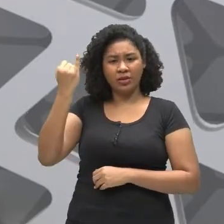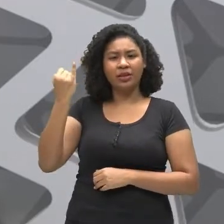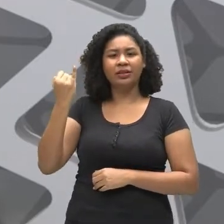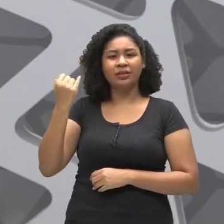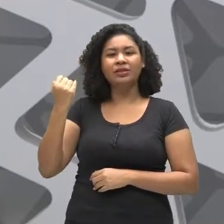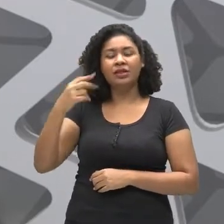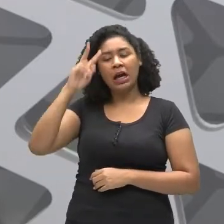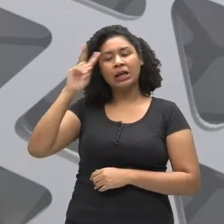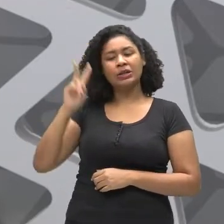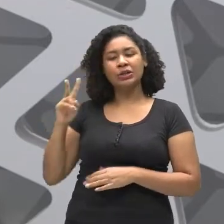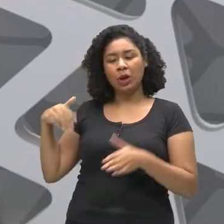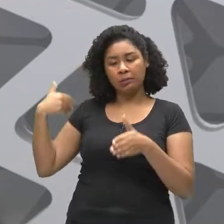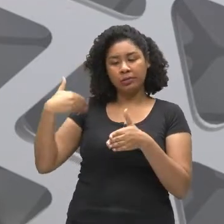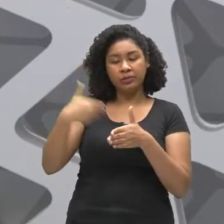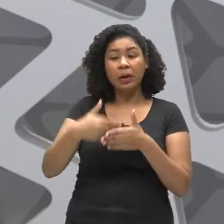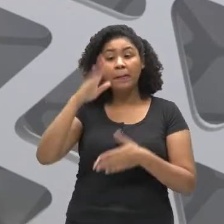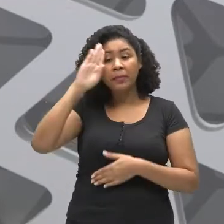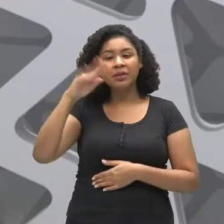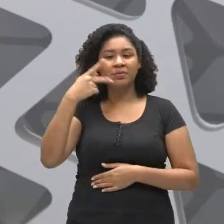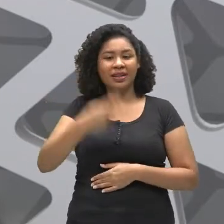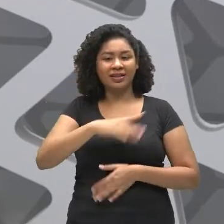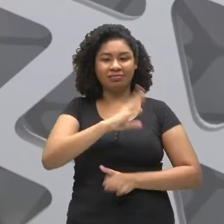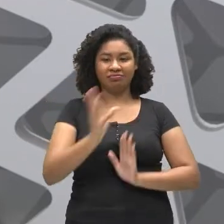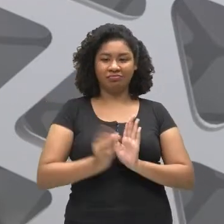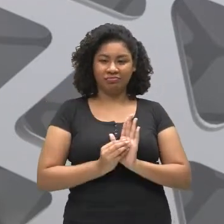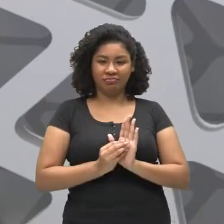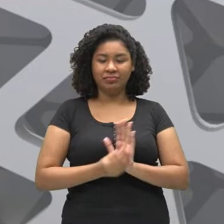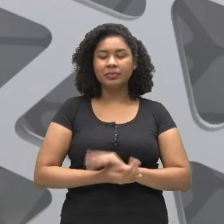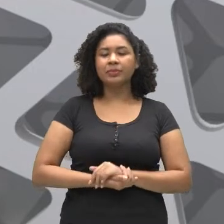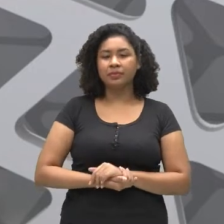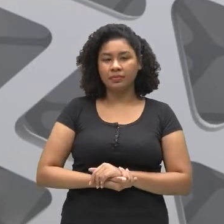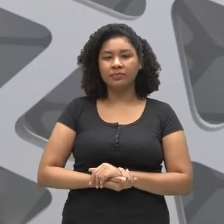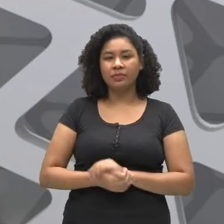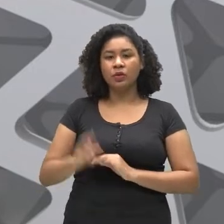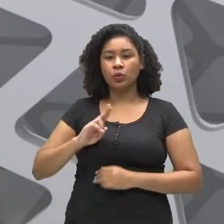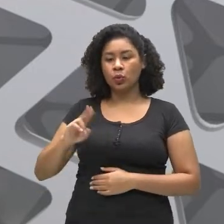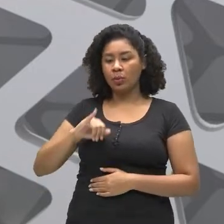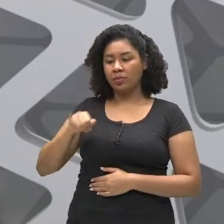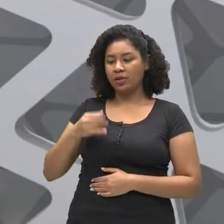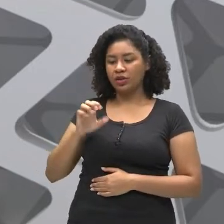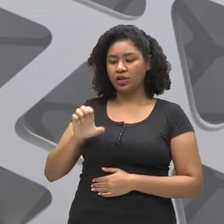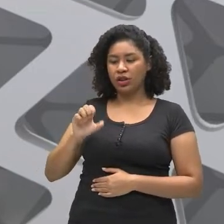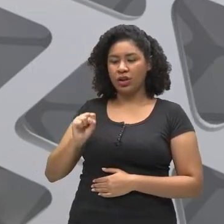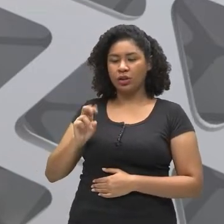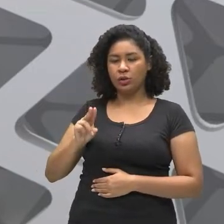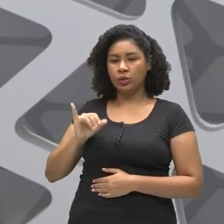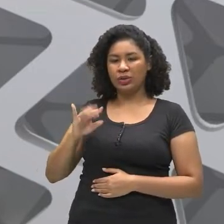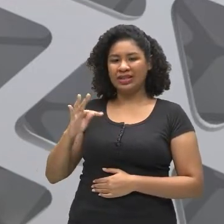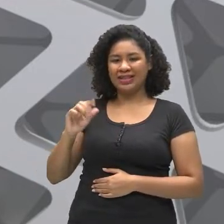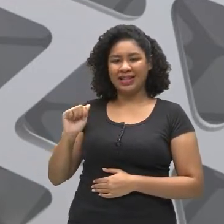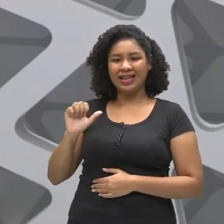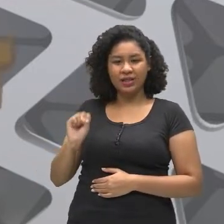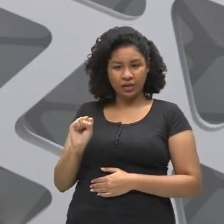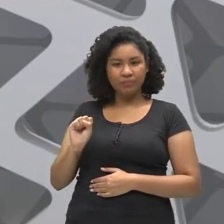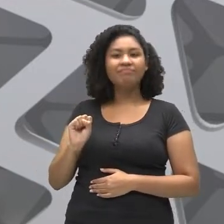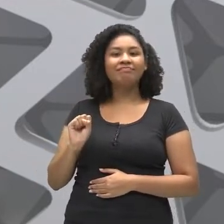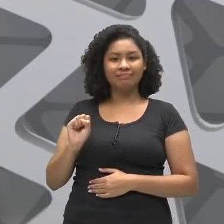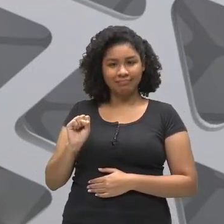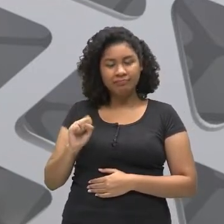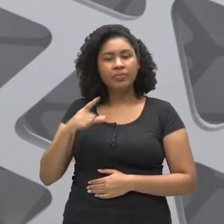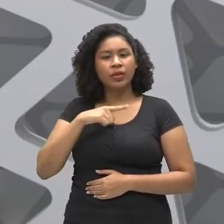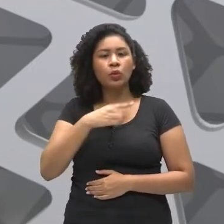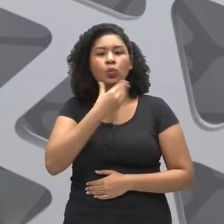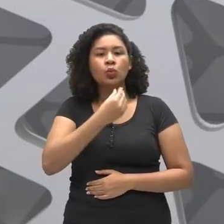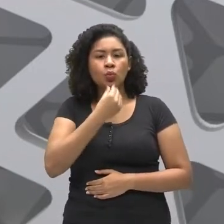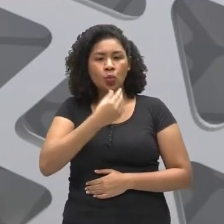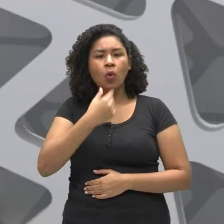principalmente na região amazônica. São os chamados jesuítas. tá? Inácio de Loyola, um religioso, ele